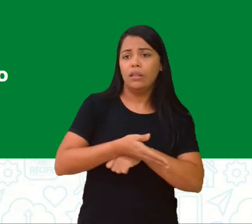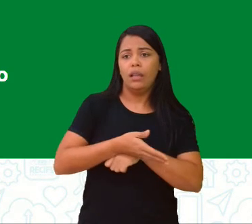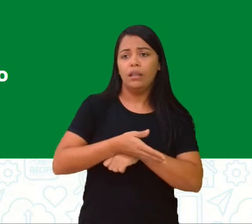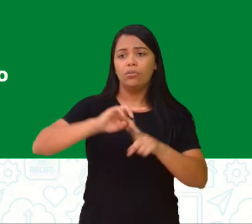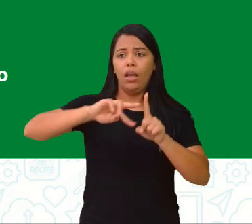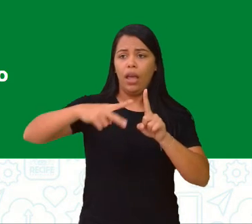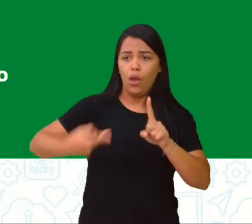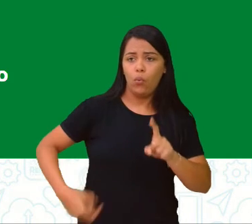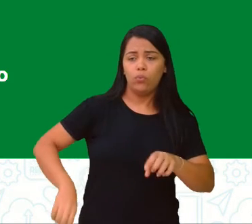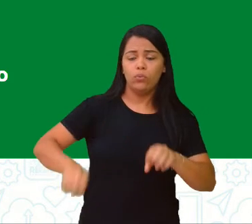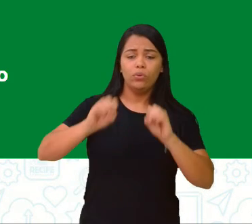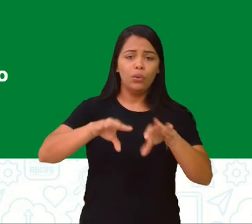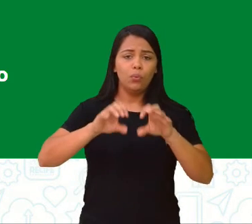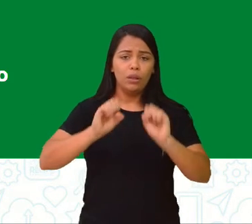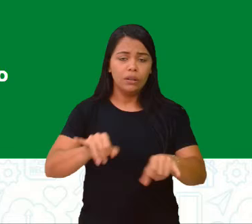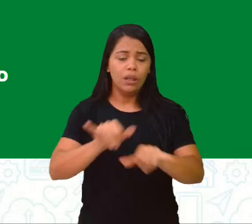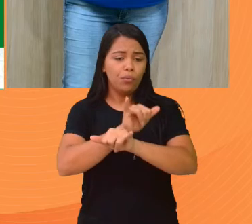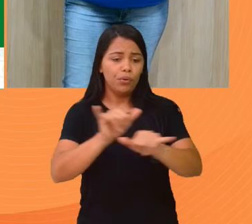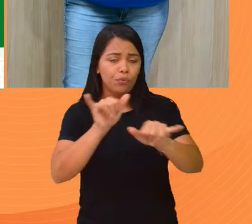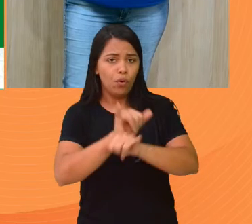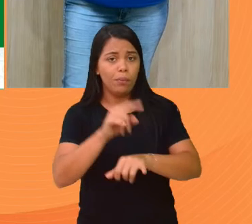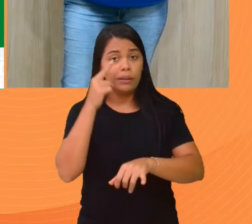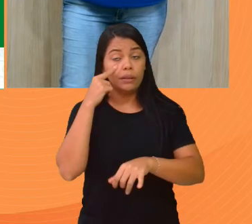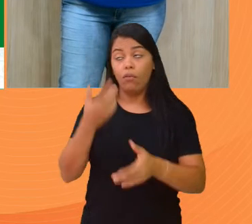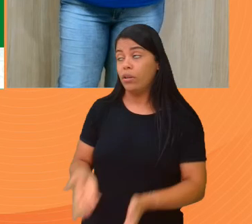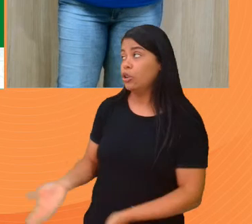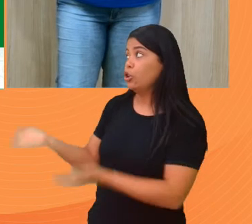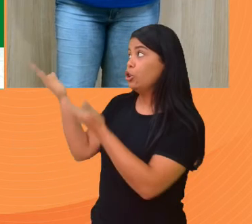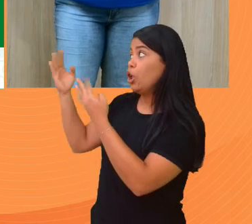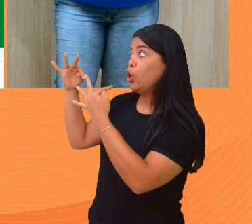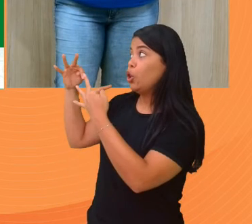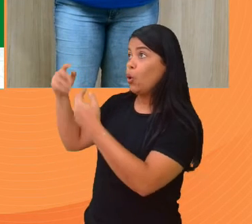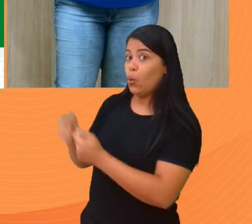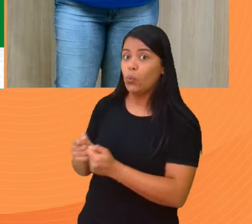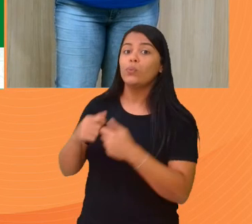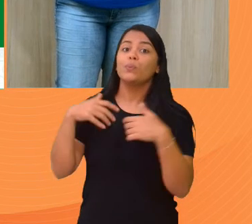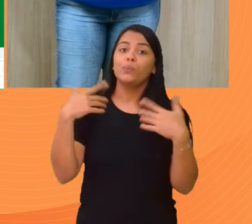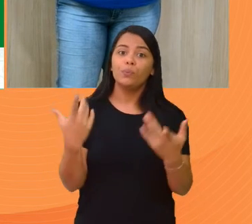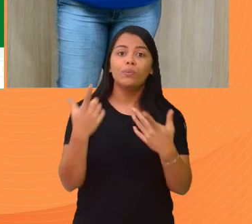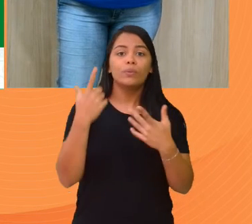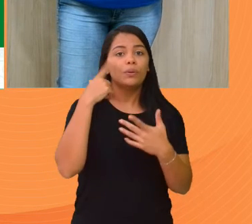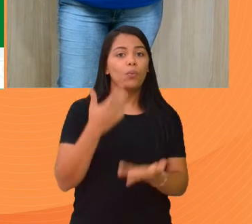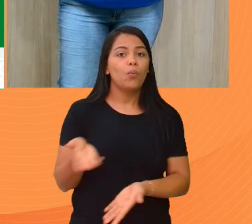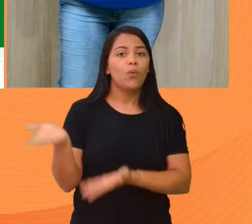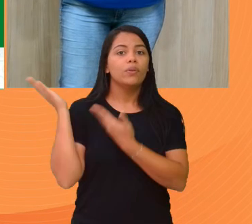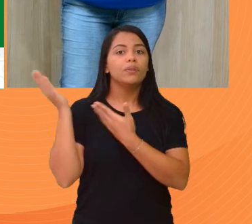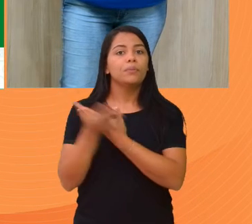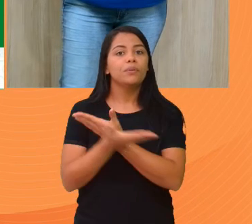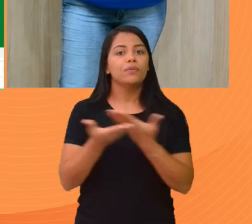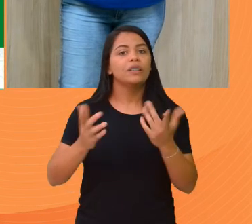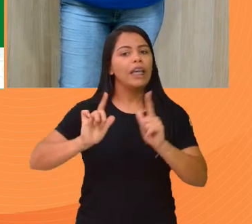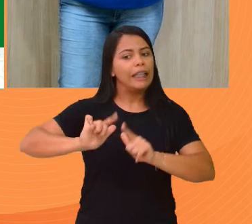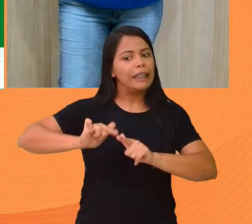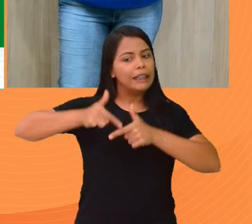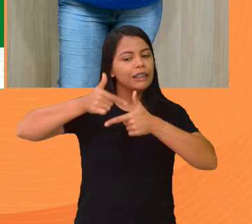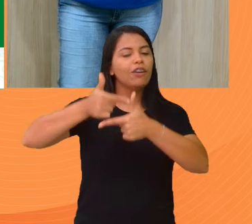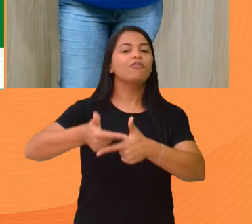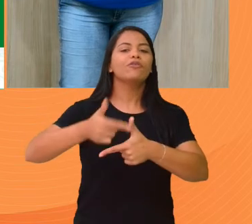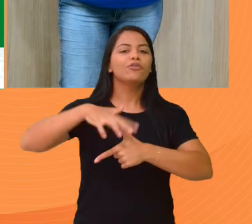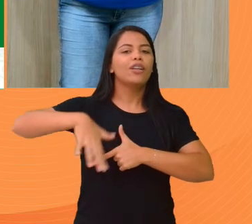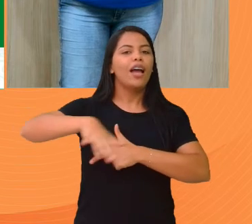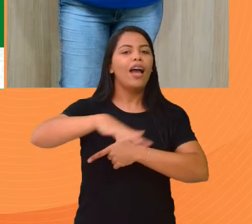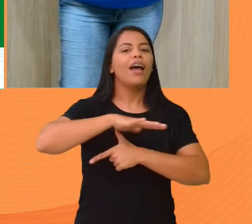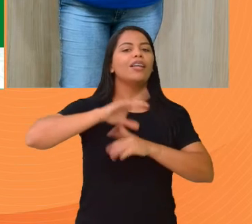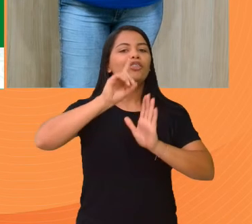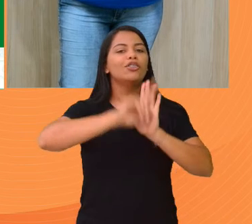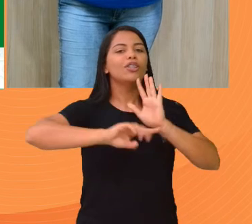Você vê que todos esses componentes aí que estão sendo exibidos aí como desafios de direitos humanos